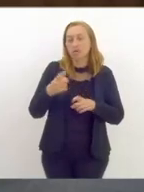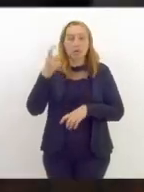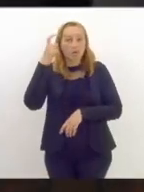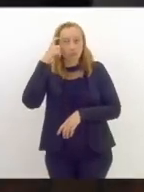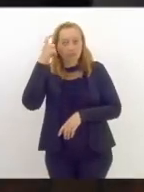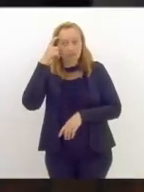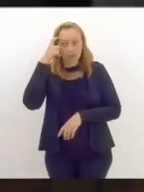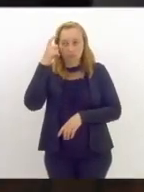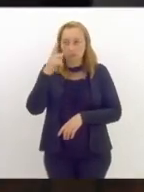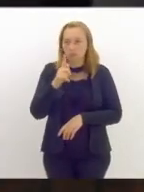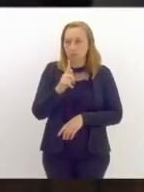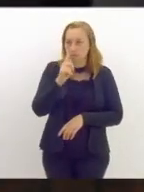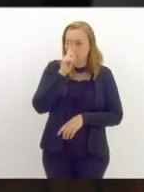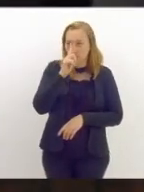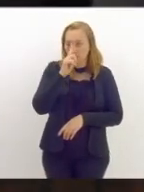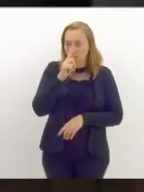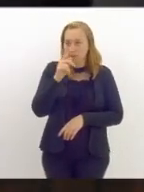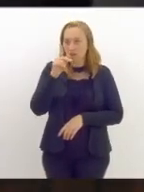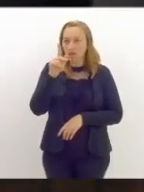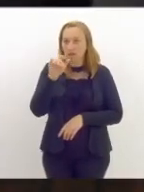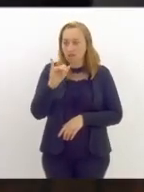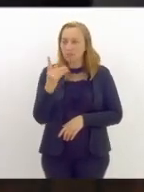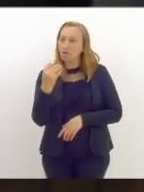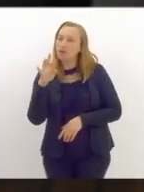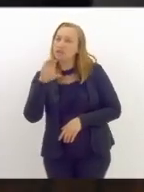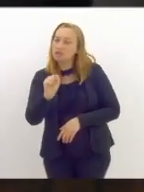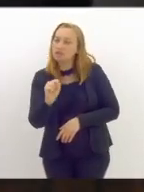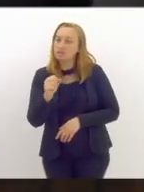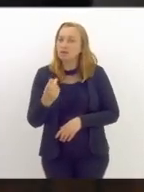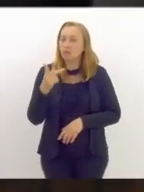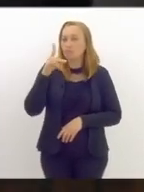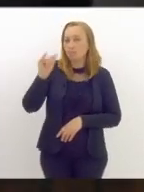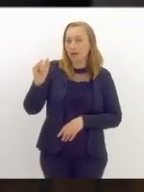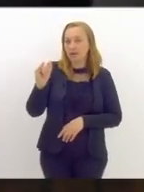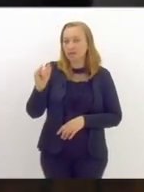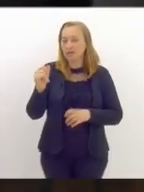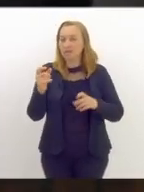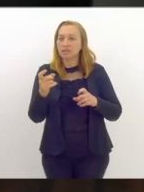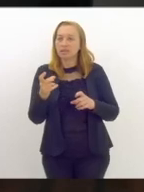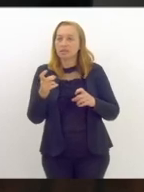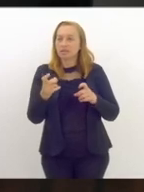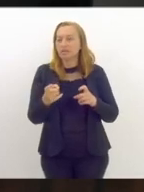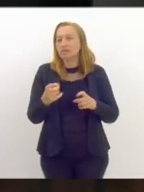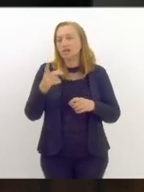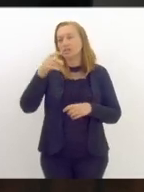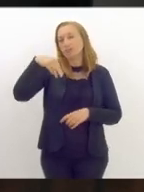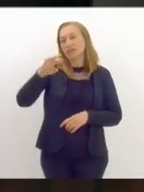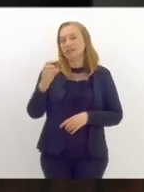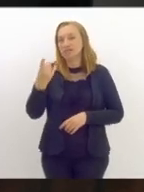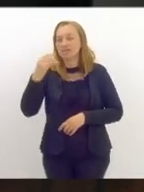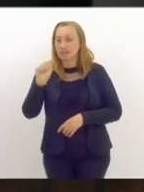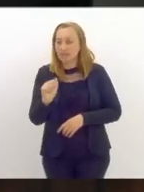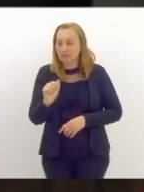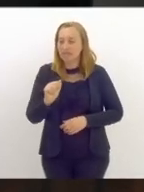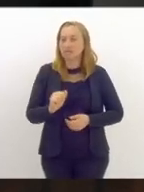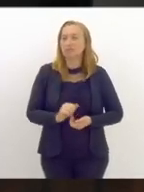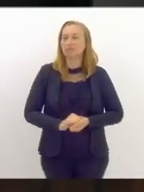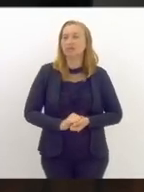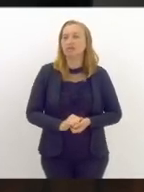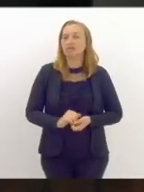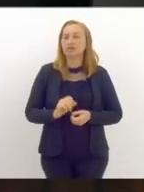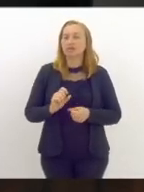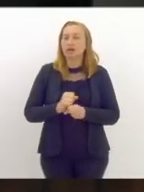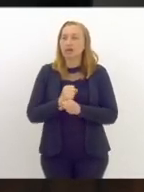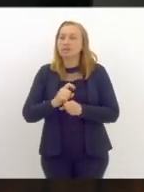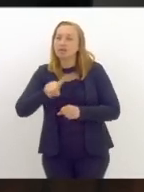pensador grego Hipócrates, considerado o pai da medicina ocidental, pode ser adotada por nós agora, muito tempo